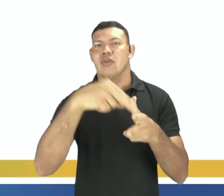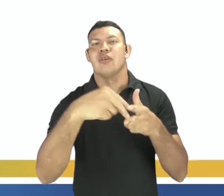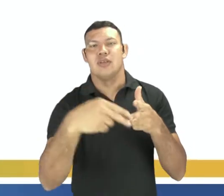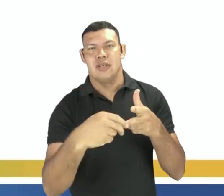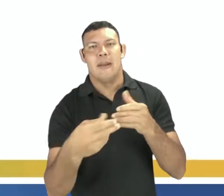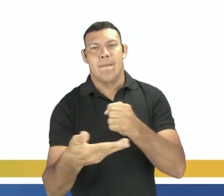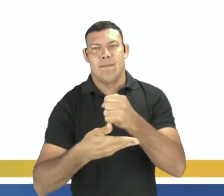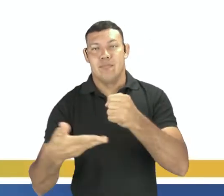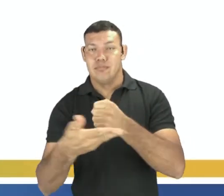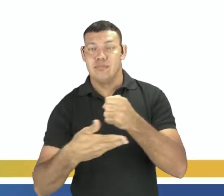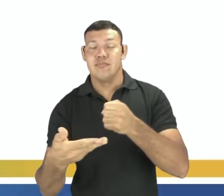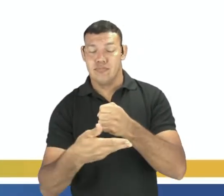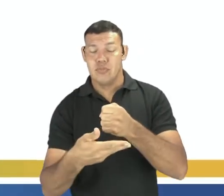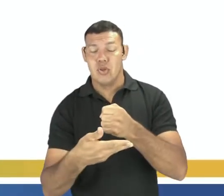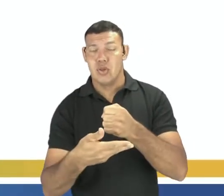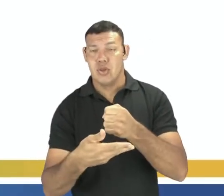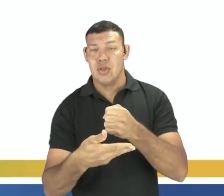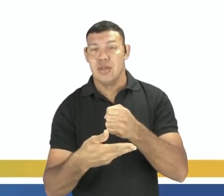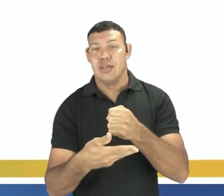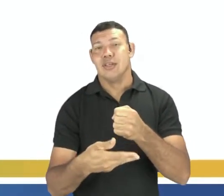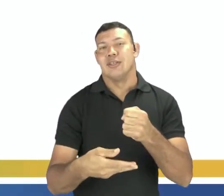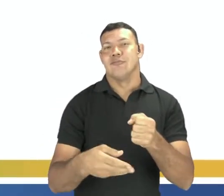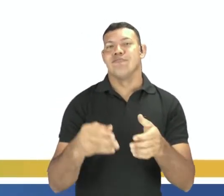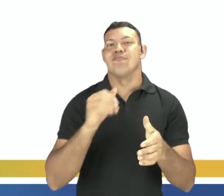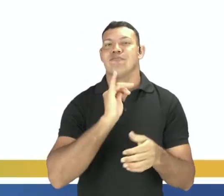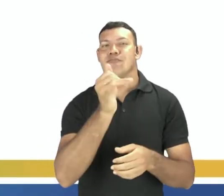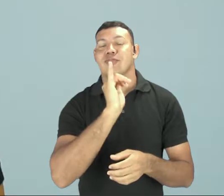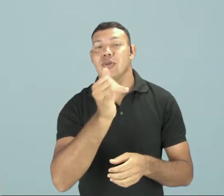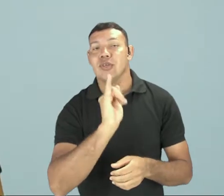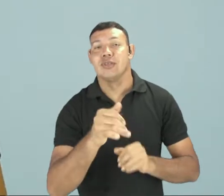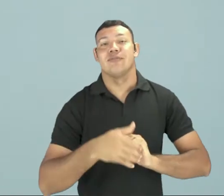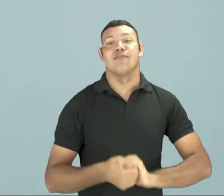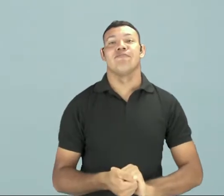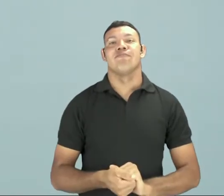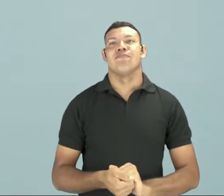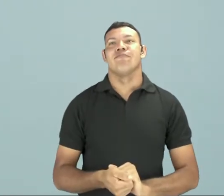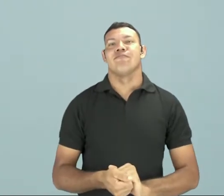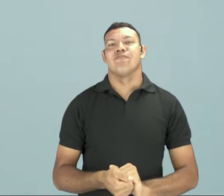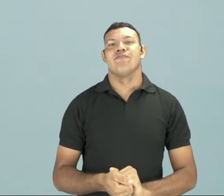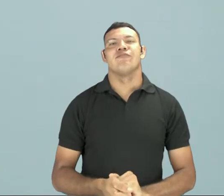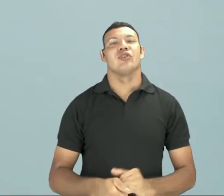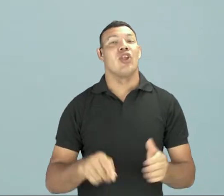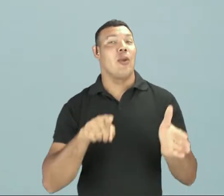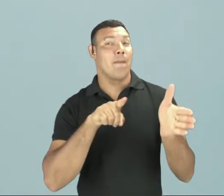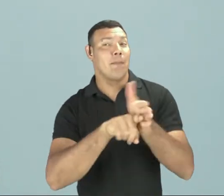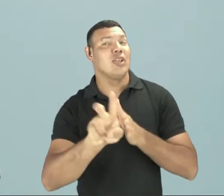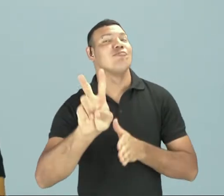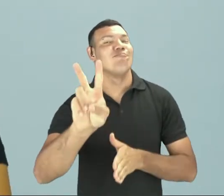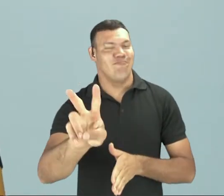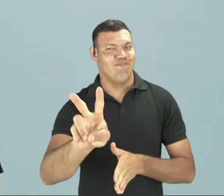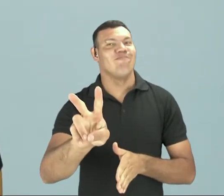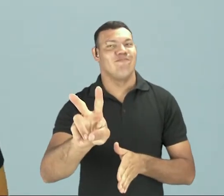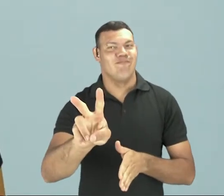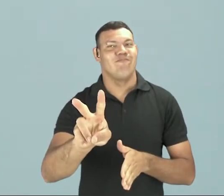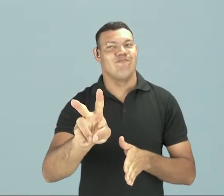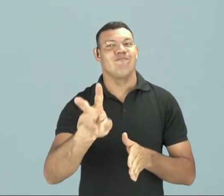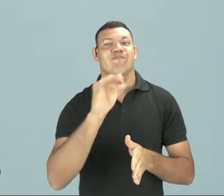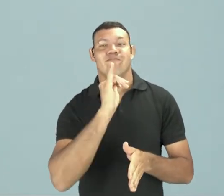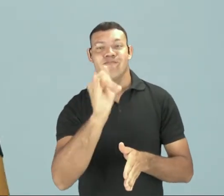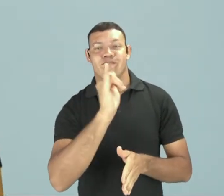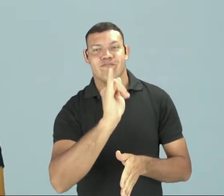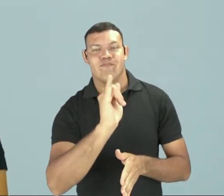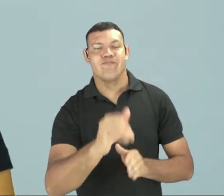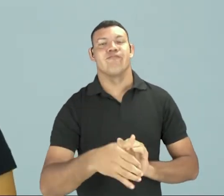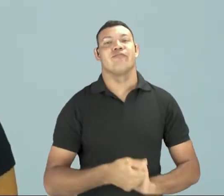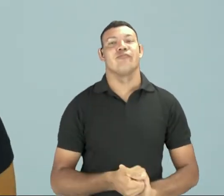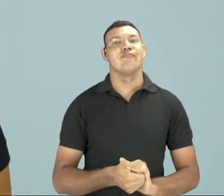o quê? Que das 45 questões de linguagens e códigos que você vai fazer, 2 questões, no mínimo, são sobre texto narrativo.